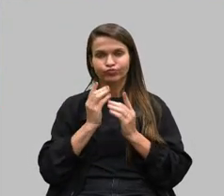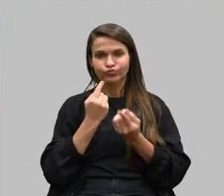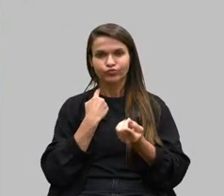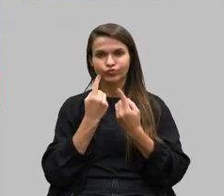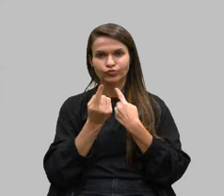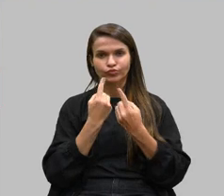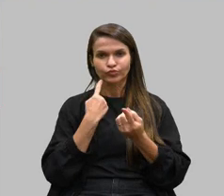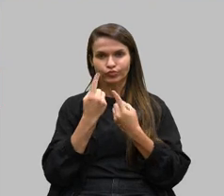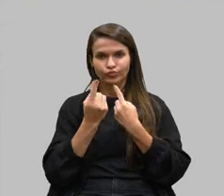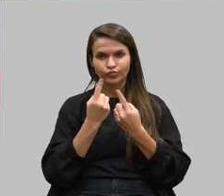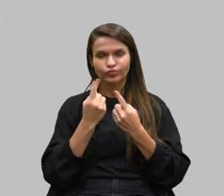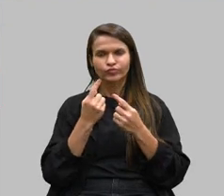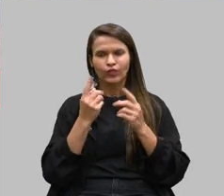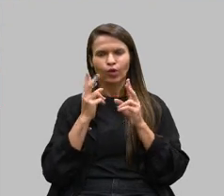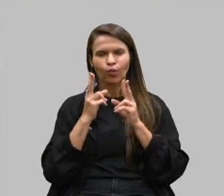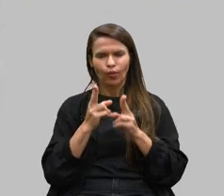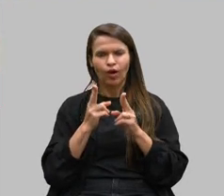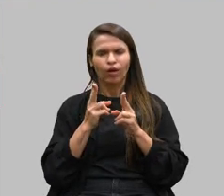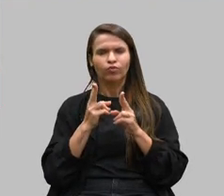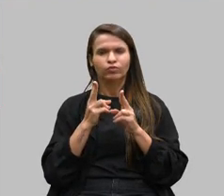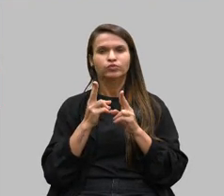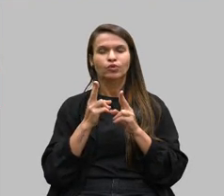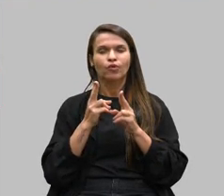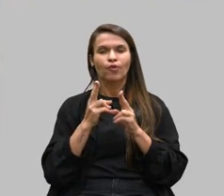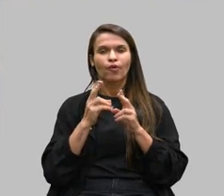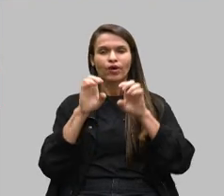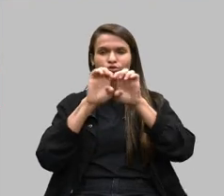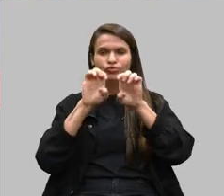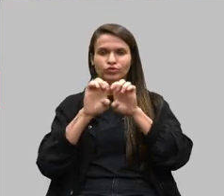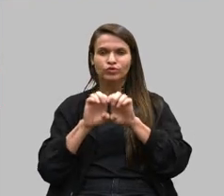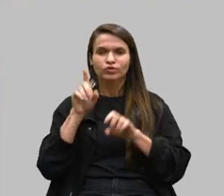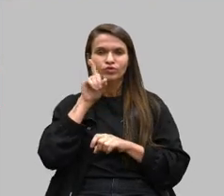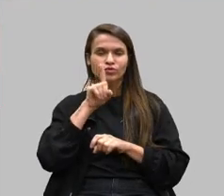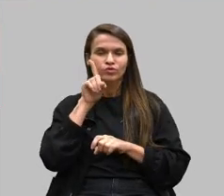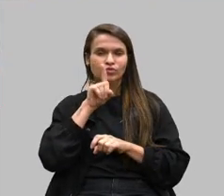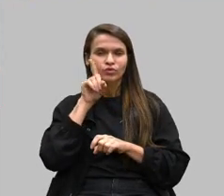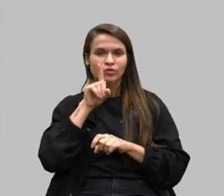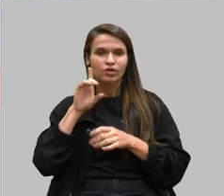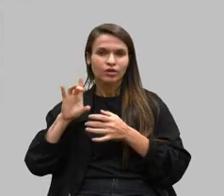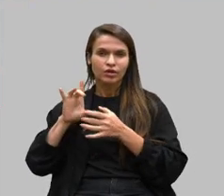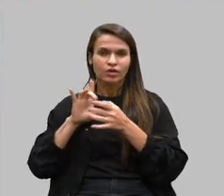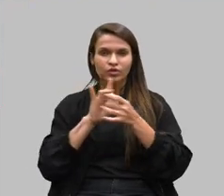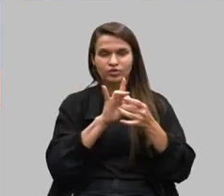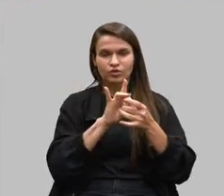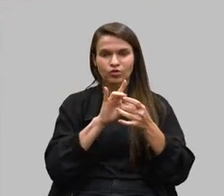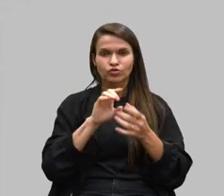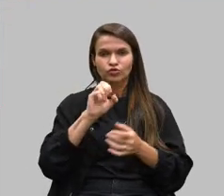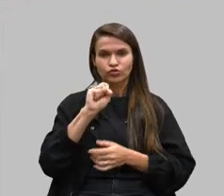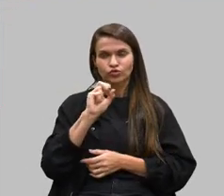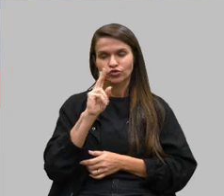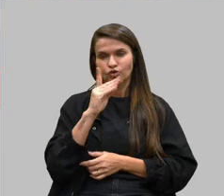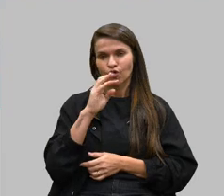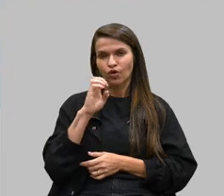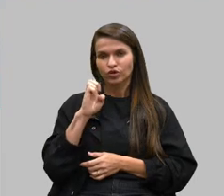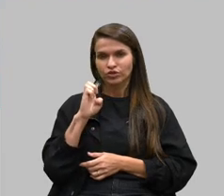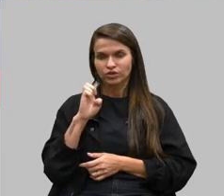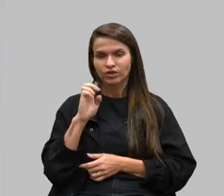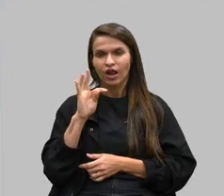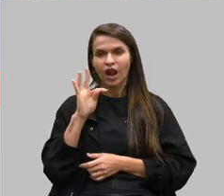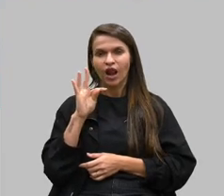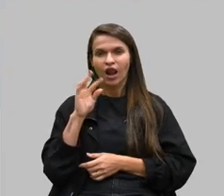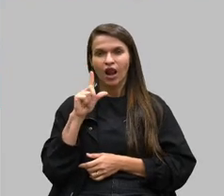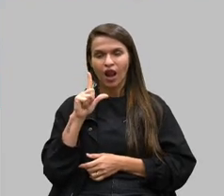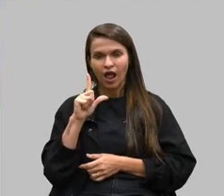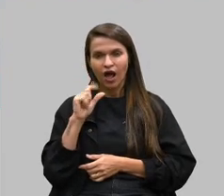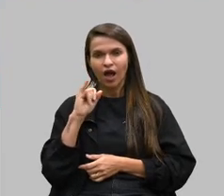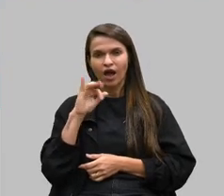One nos Estados Unidos interligadas com as short Lines As veias ligando as artérias e